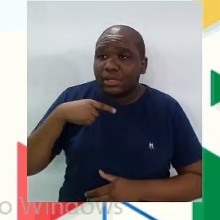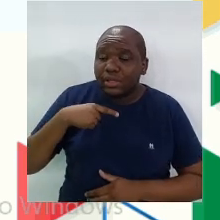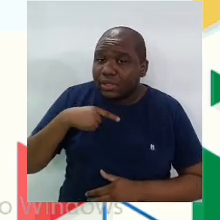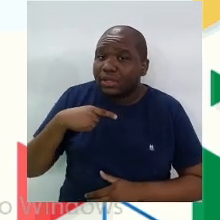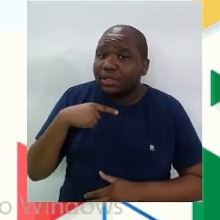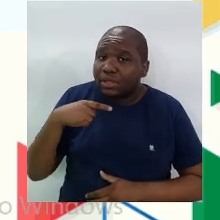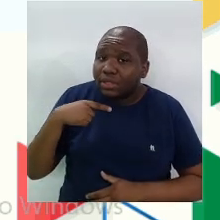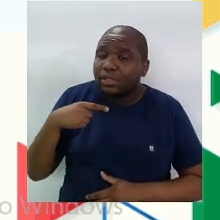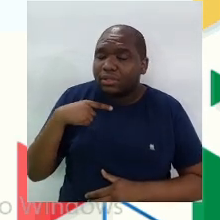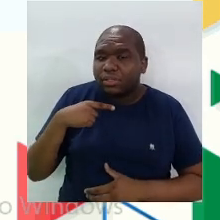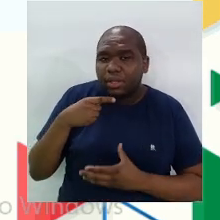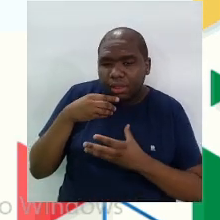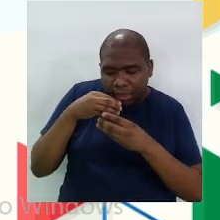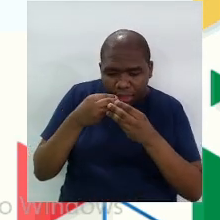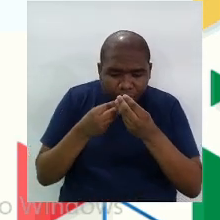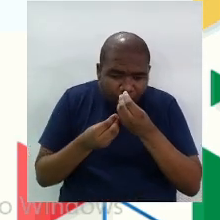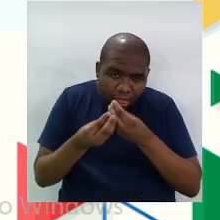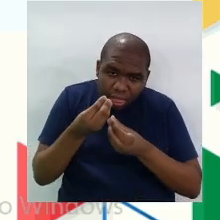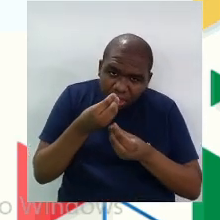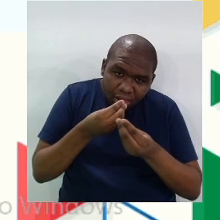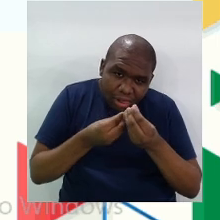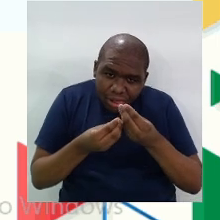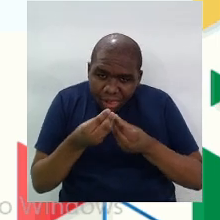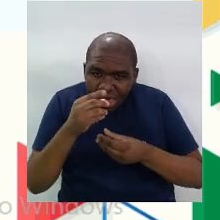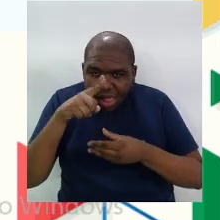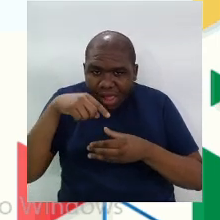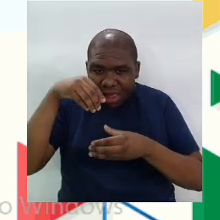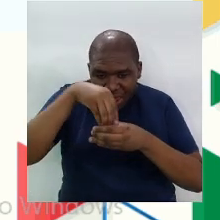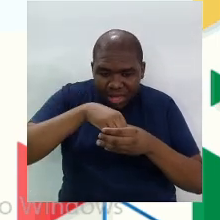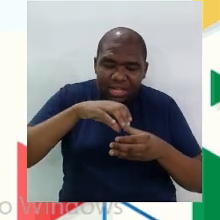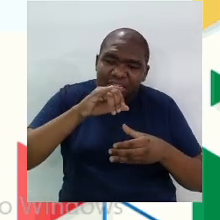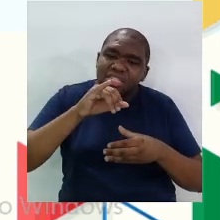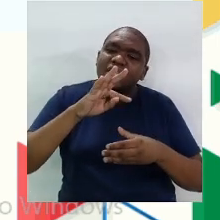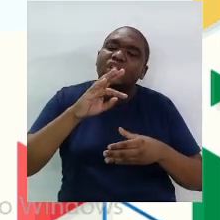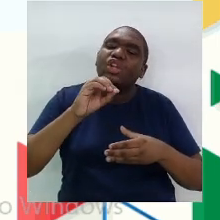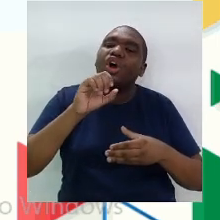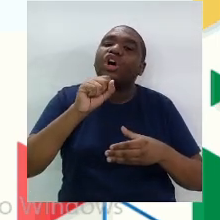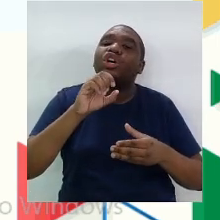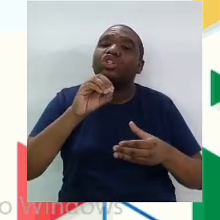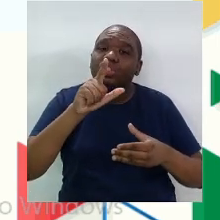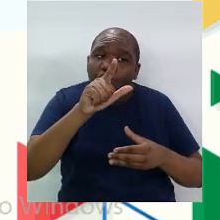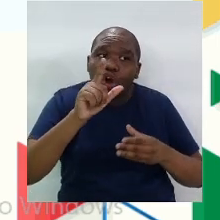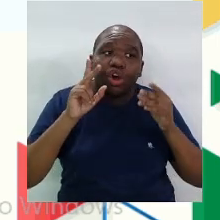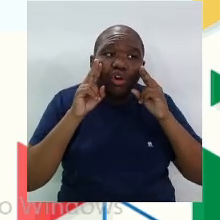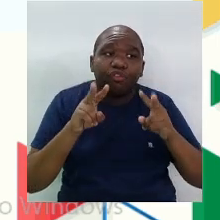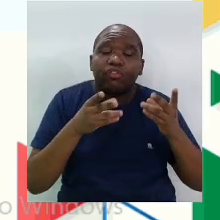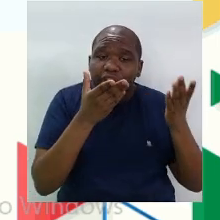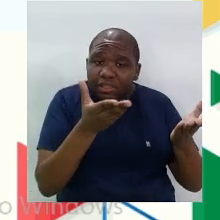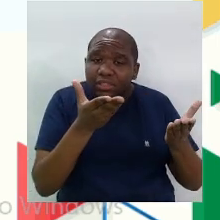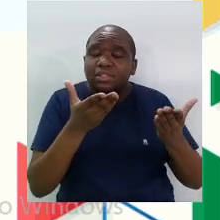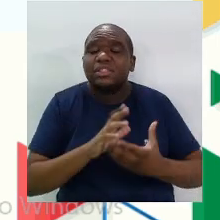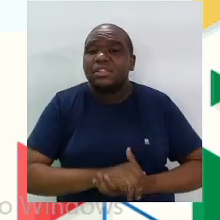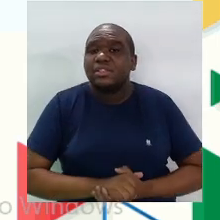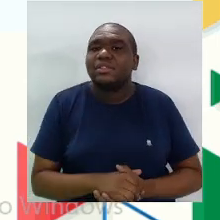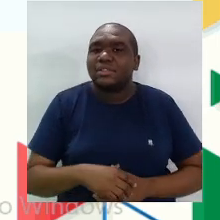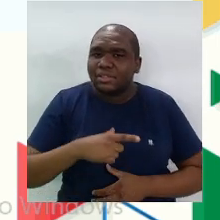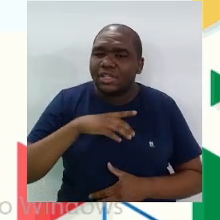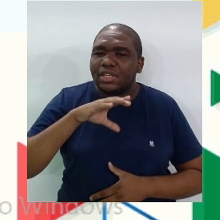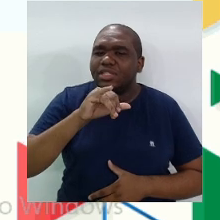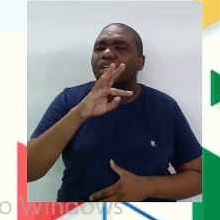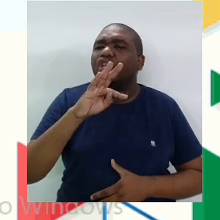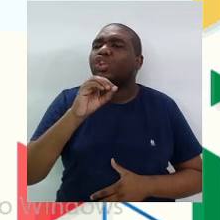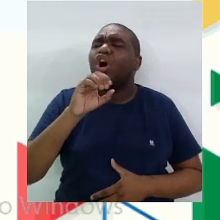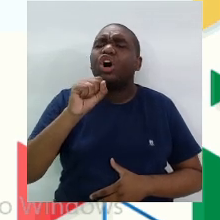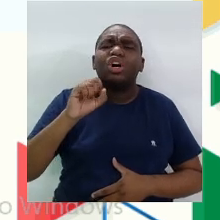fluido gelatinoso que é chamado aí de citosol. Está aí na imagem na telinha para vocês a questão do citosol.